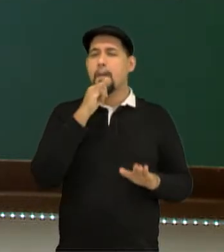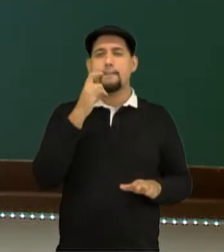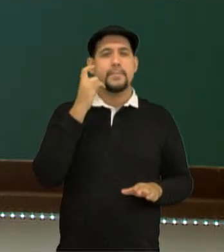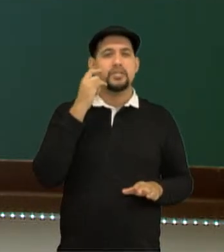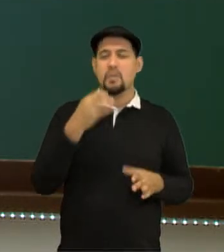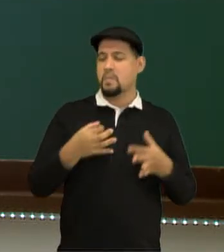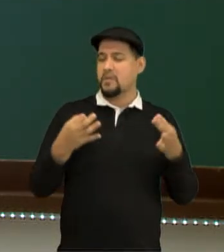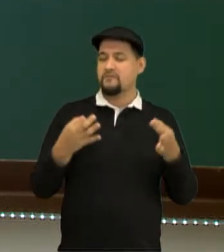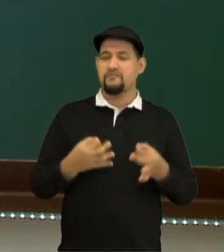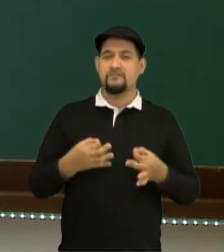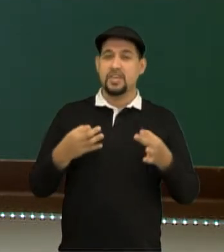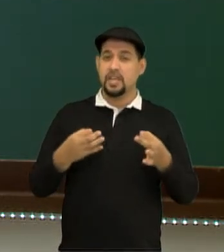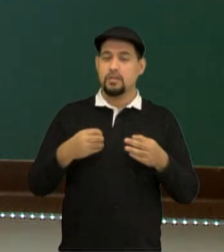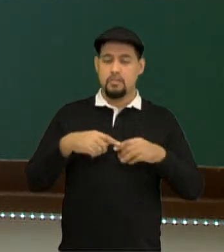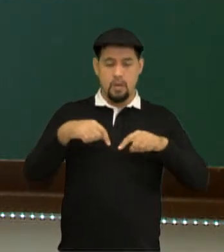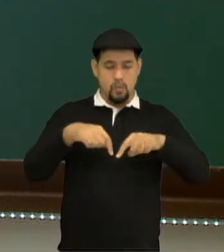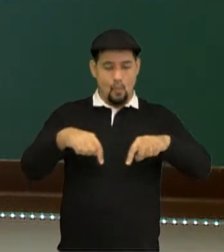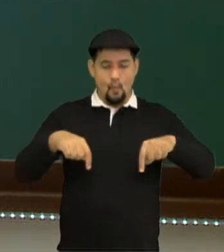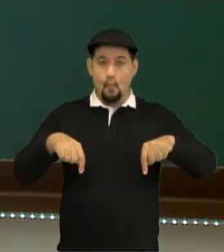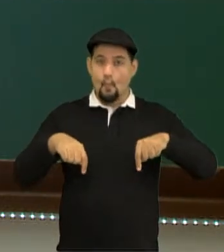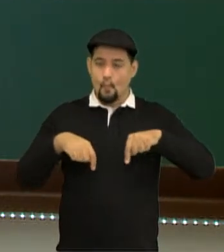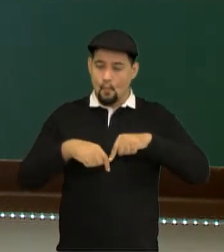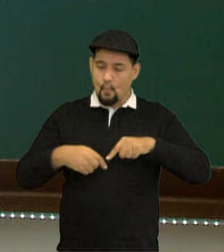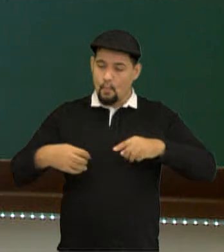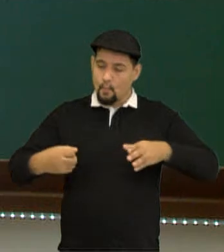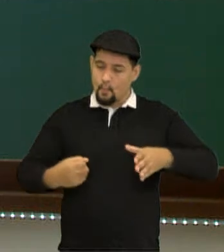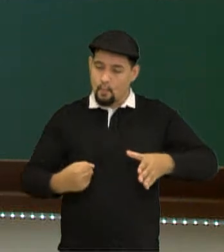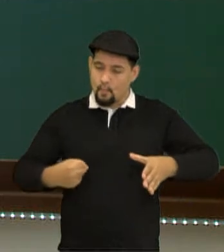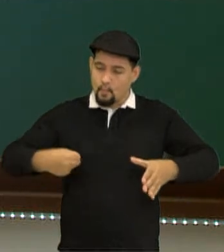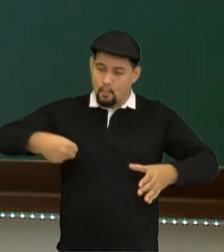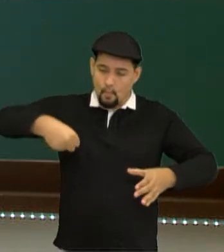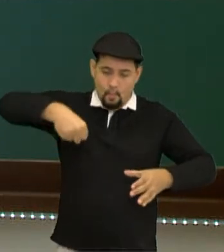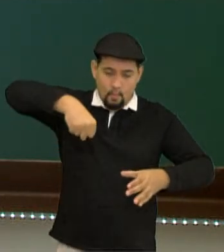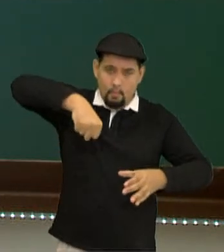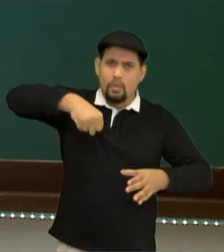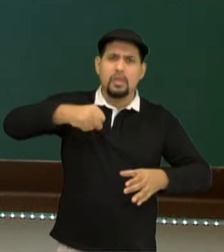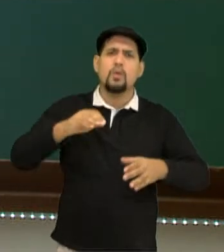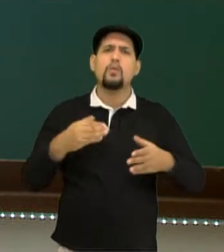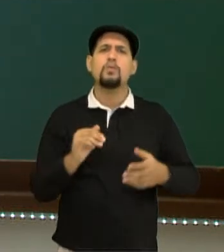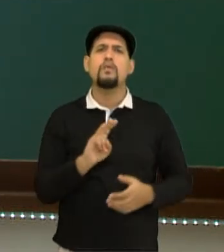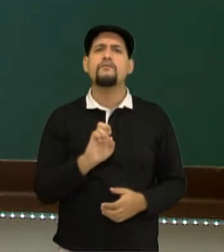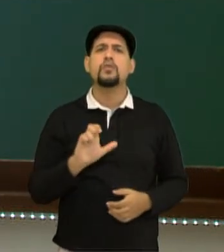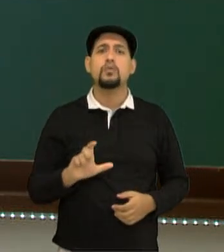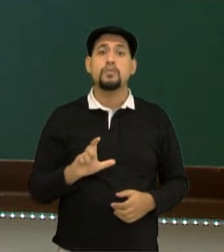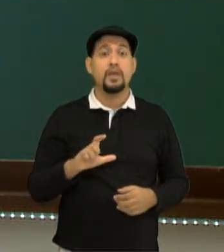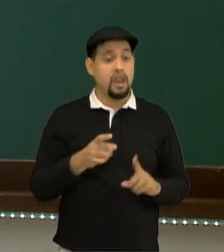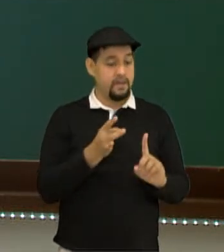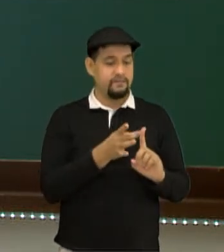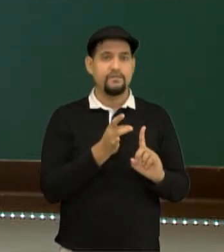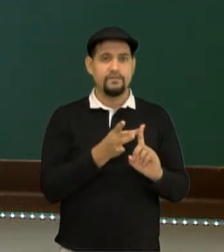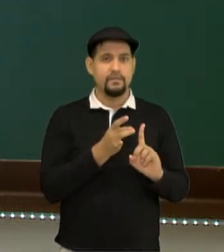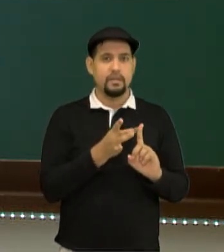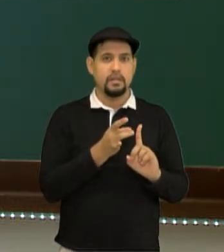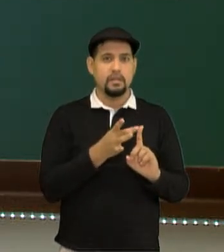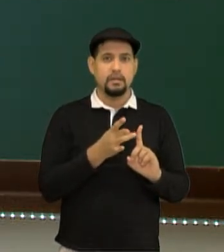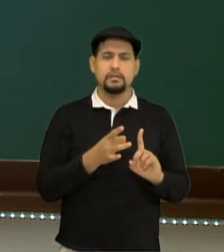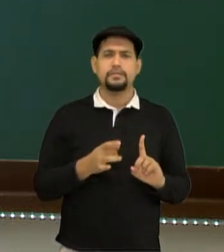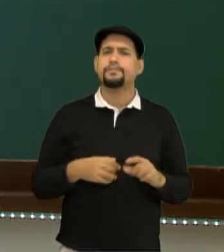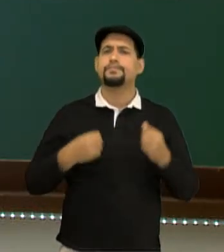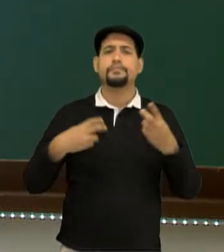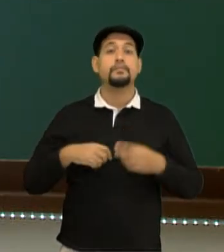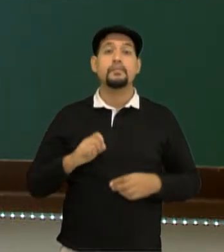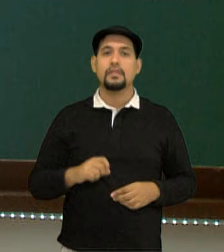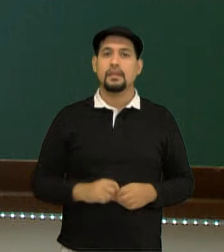jarra perfeitamente cilíndrica. Se eu digo assim, qual que é o volume da jarra? Essa jarra é de vidro. Então, o que eu vou dizer?